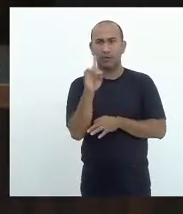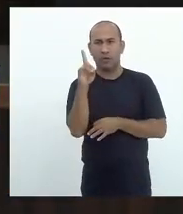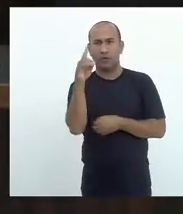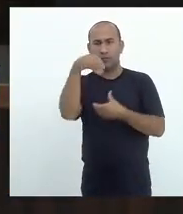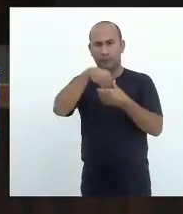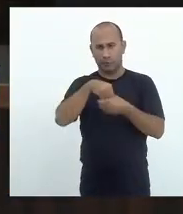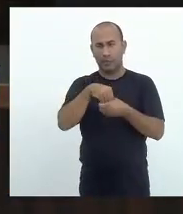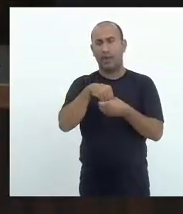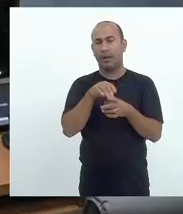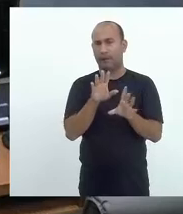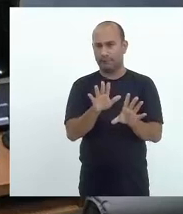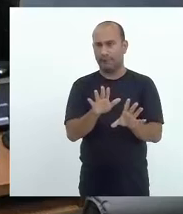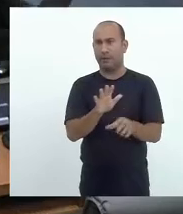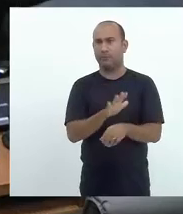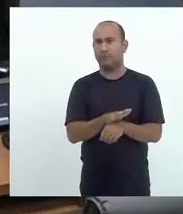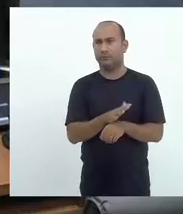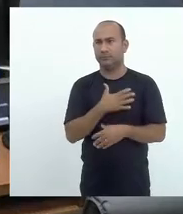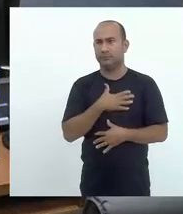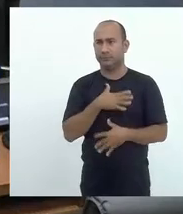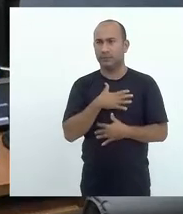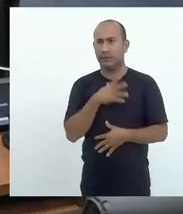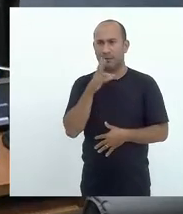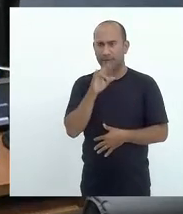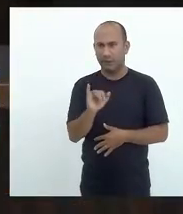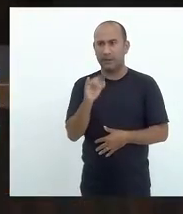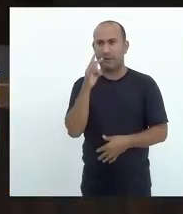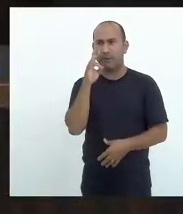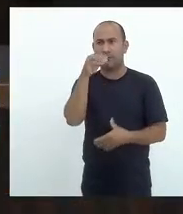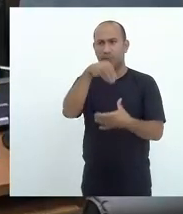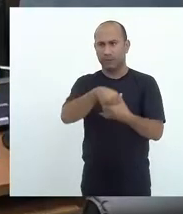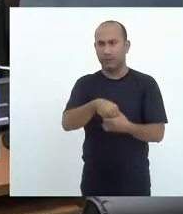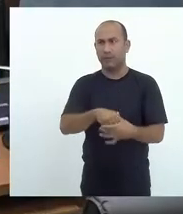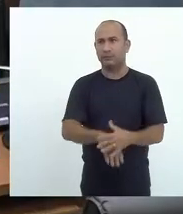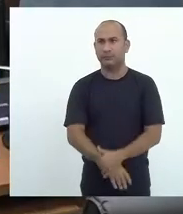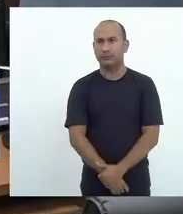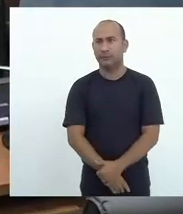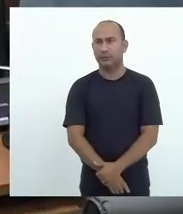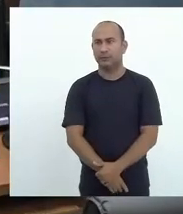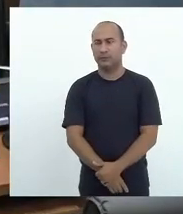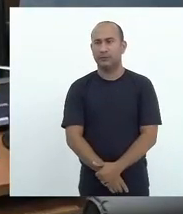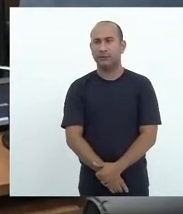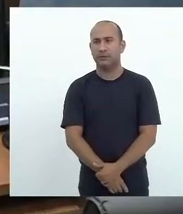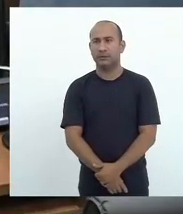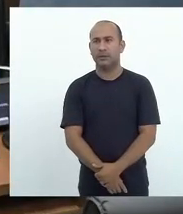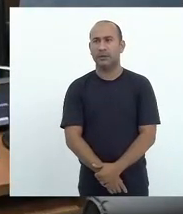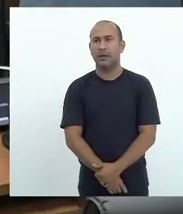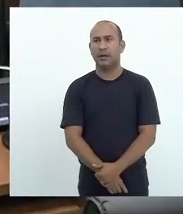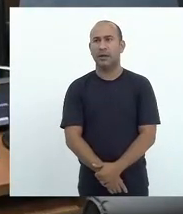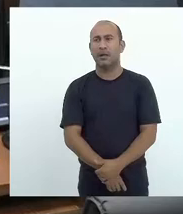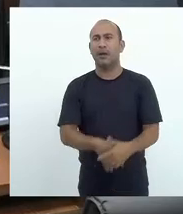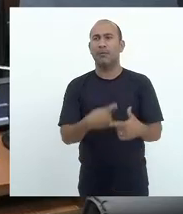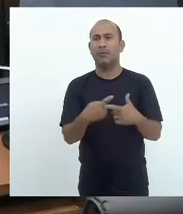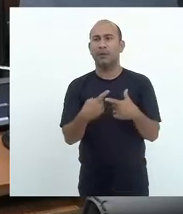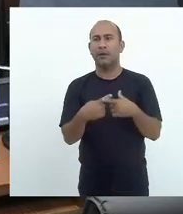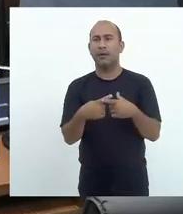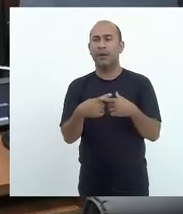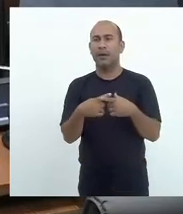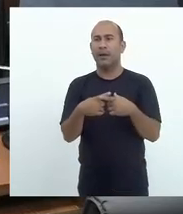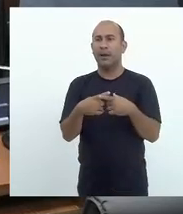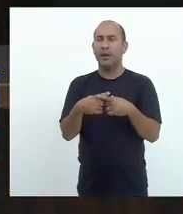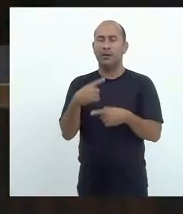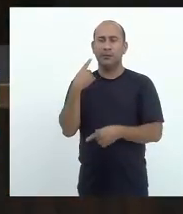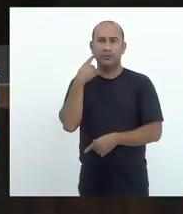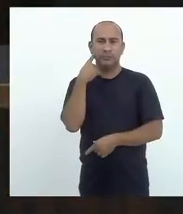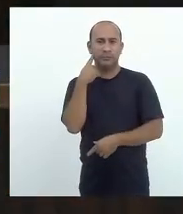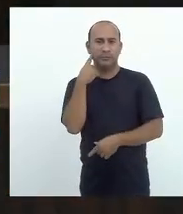ainda, não votou, não. Mas a gente olha aqui antes de colocar a votação. Vou mandar agora, é porque eu estou com a conexão um pouco ruim, vou mandar pelo WhatsApp agora.